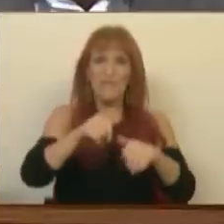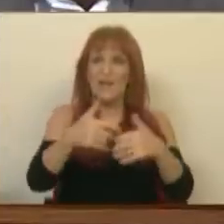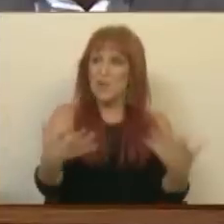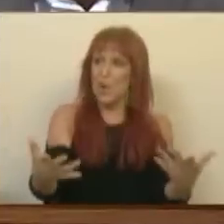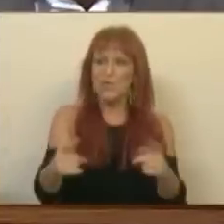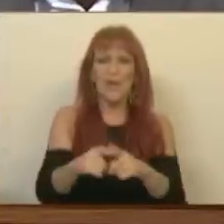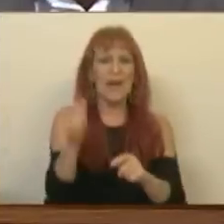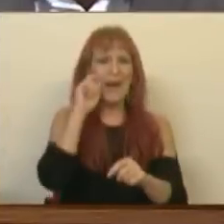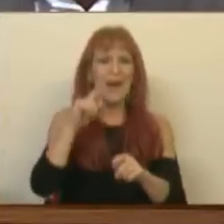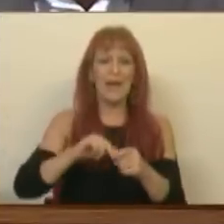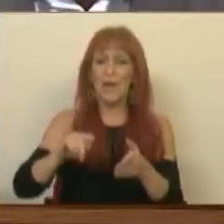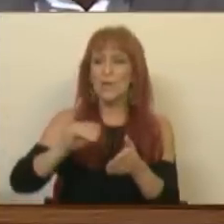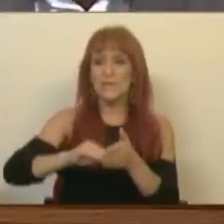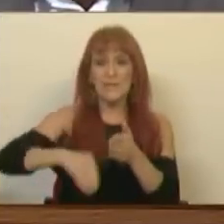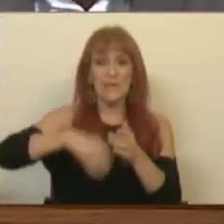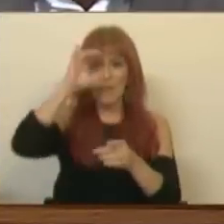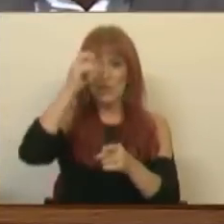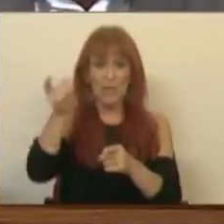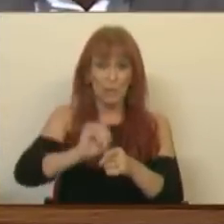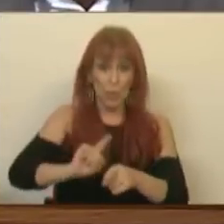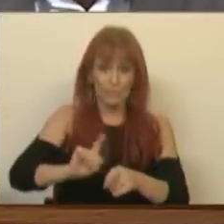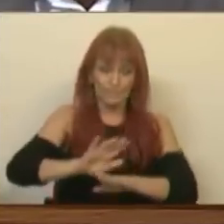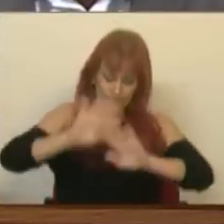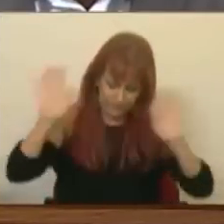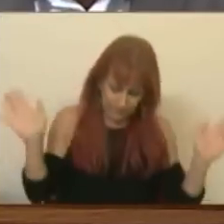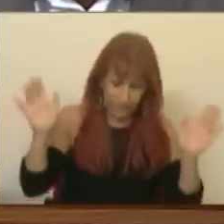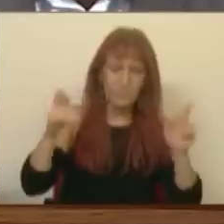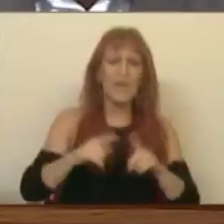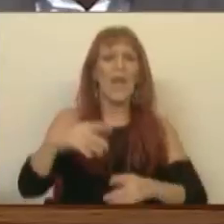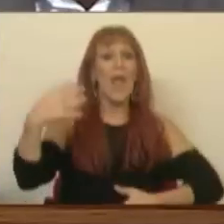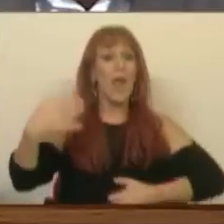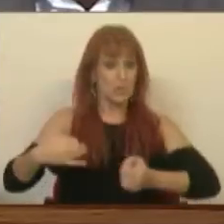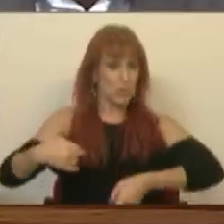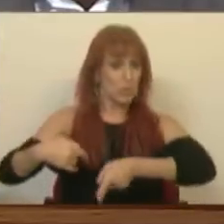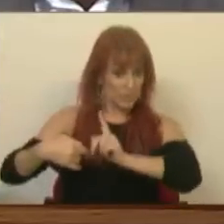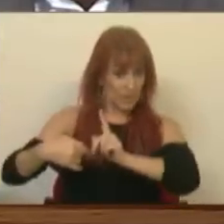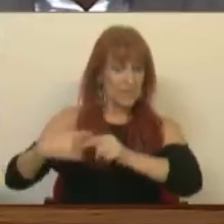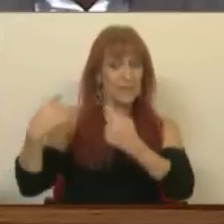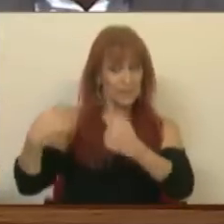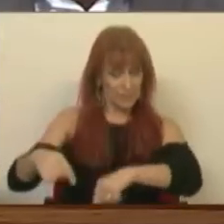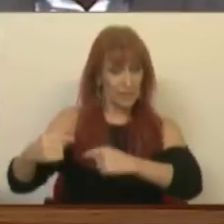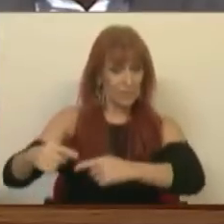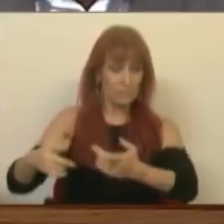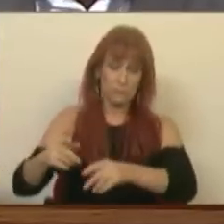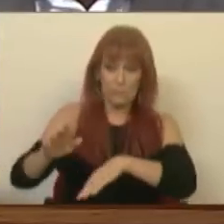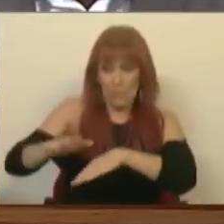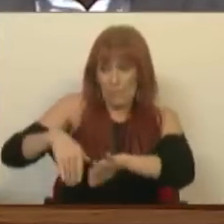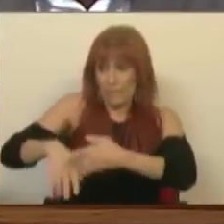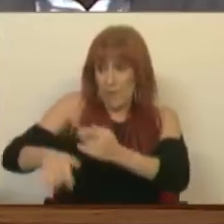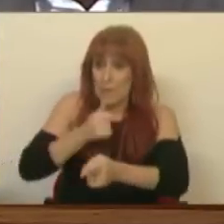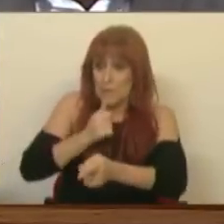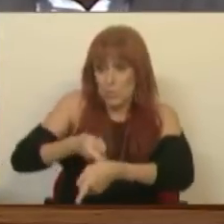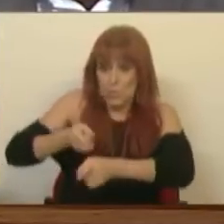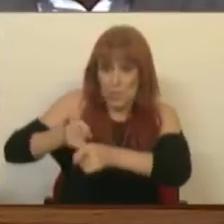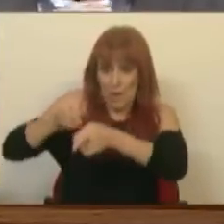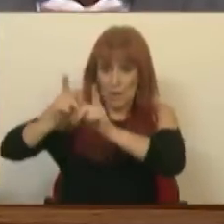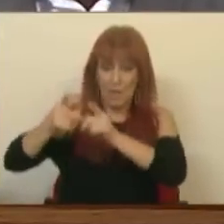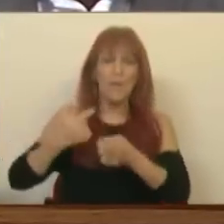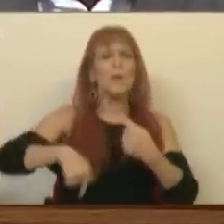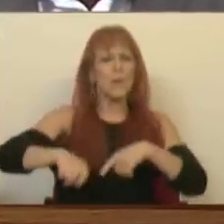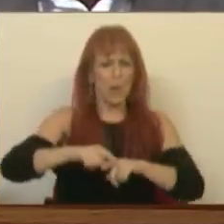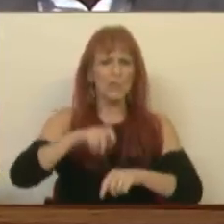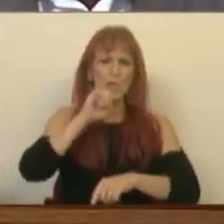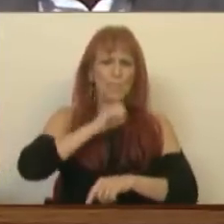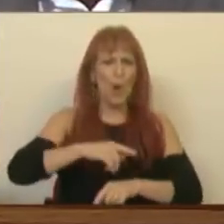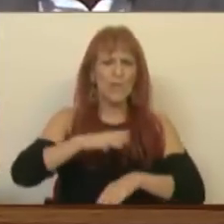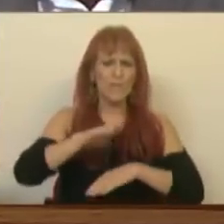quem já não é secretário de estado seguramente a justiça terá de tomar decisões e nós também